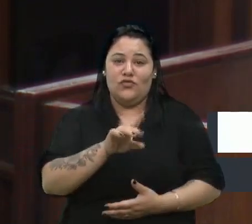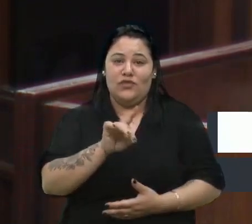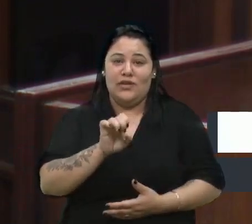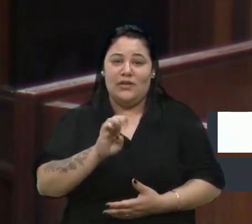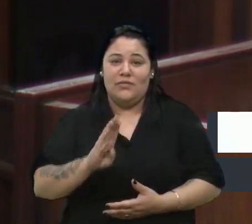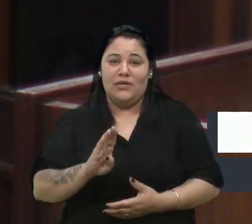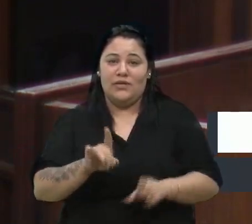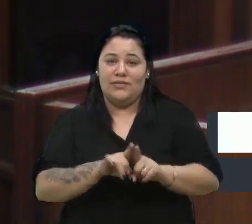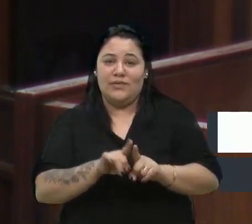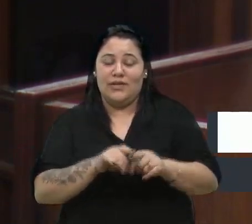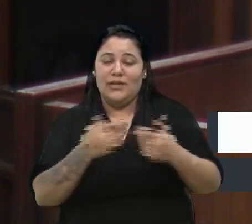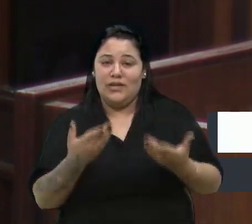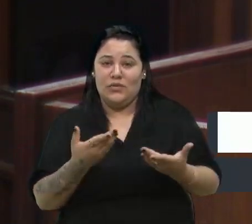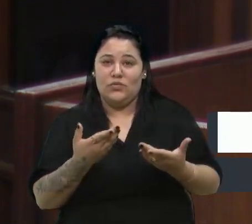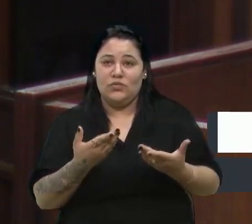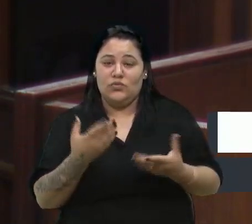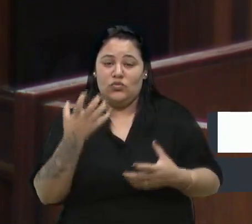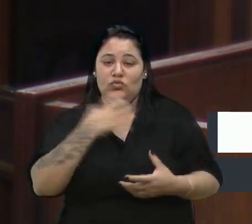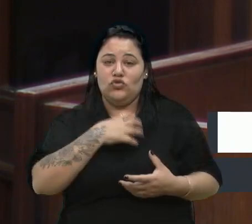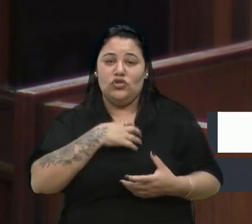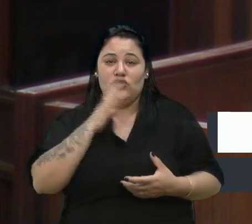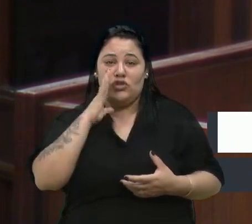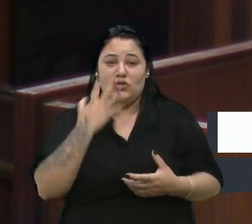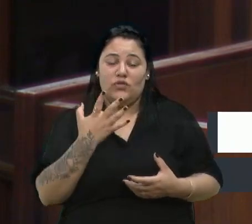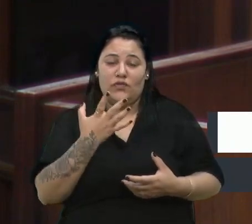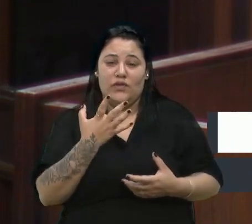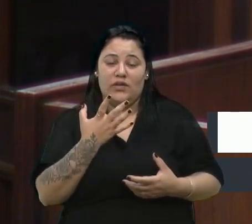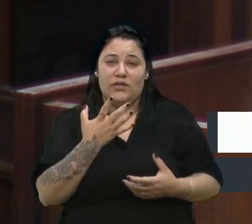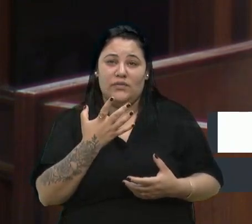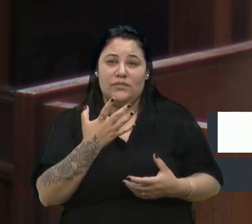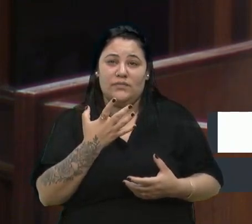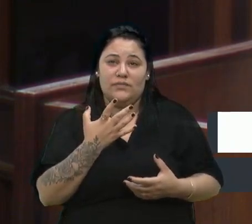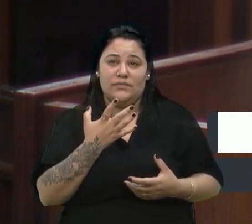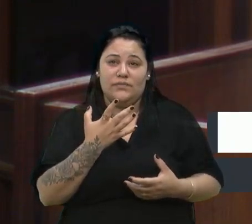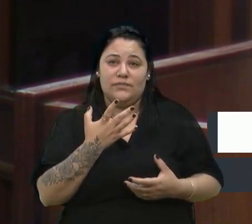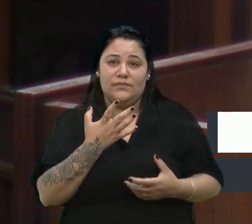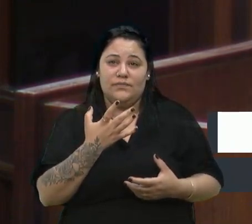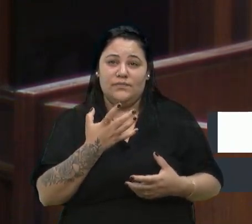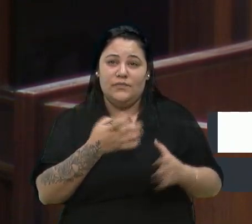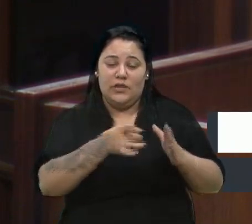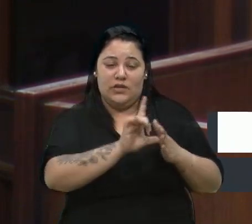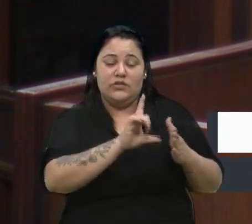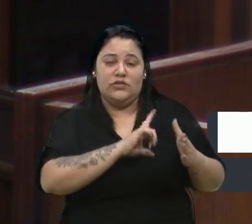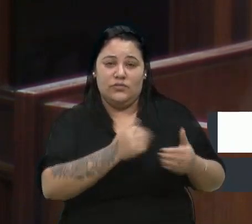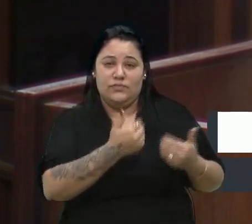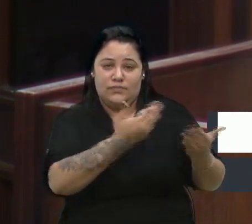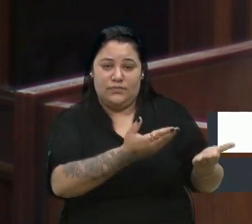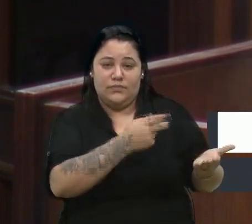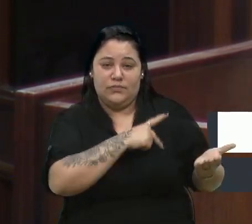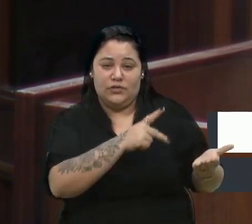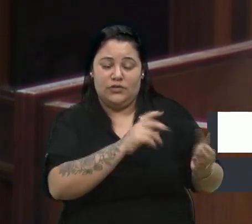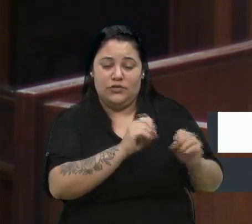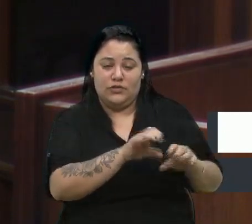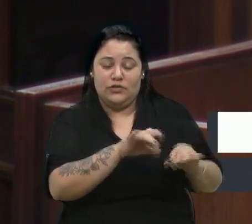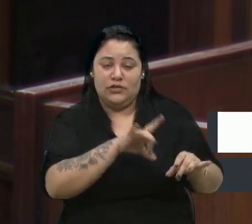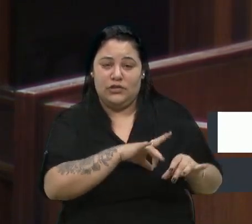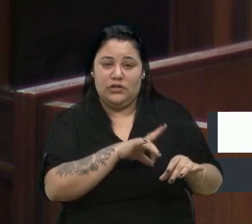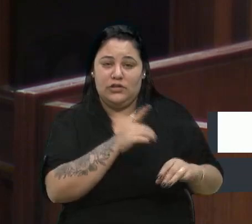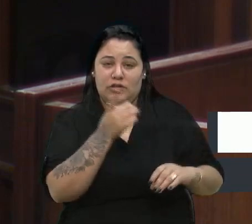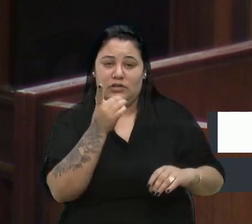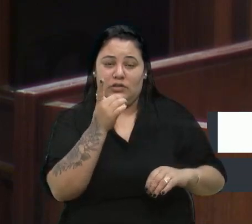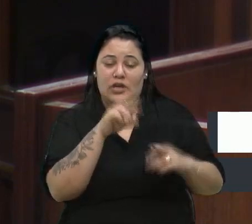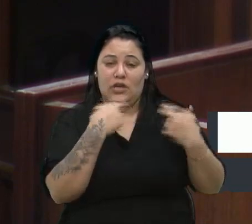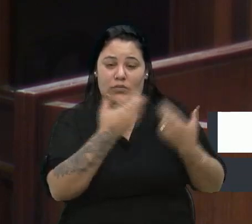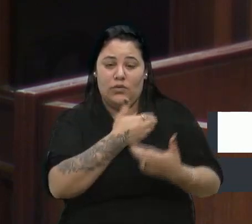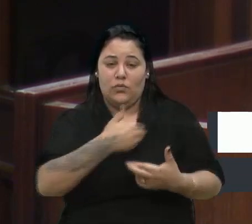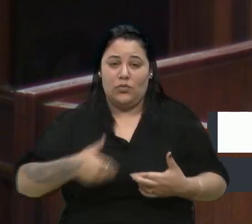Então, uma das saídas, antes de passar a parte ao presidente da Comissão de Educação, que já tem audiência pública dia 8 para as PPPs, que está trabalhando